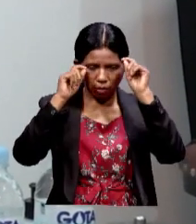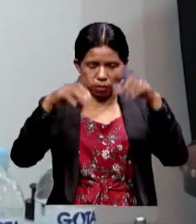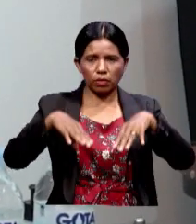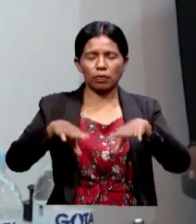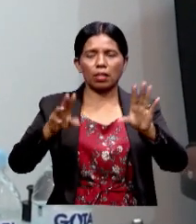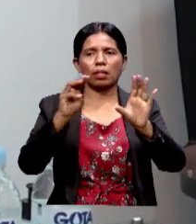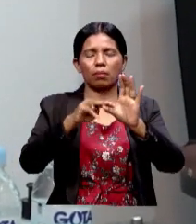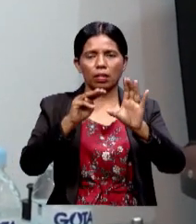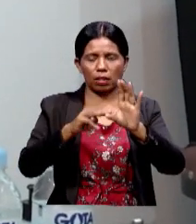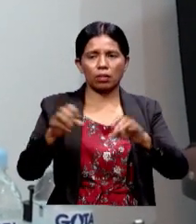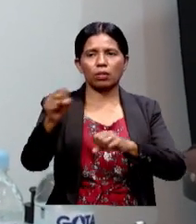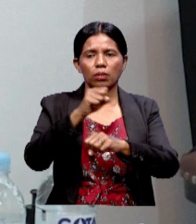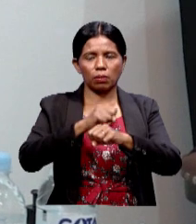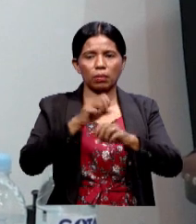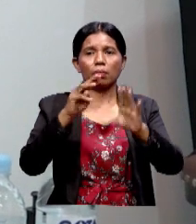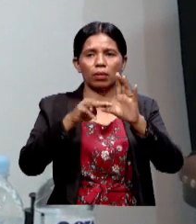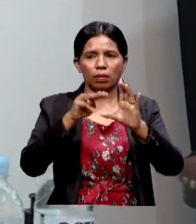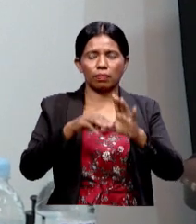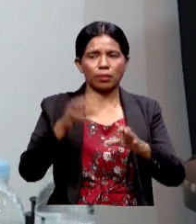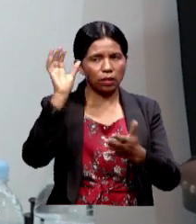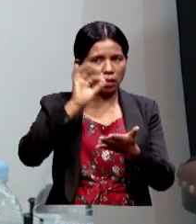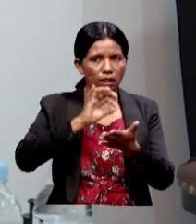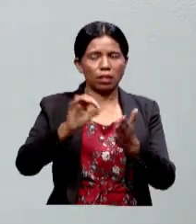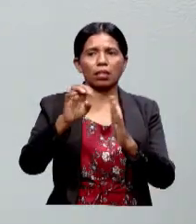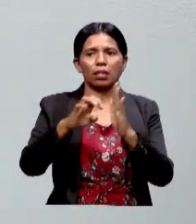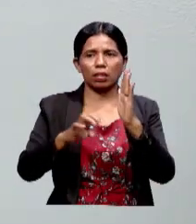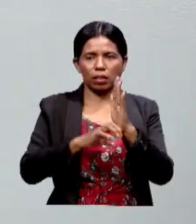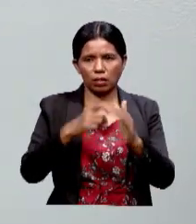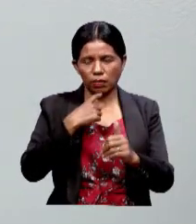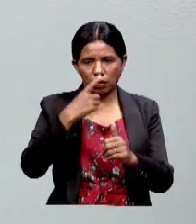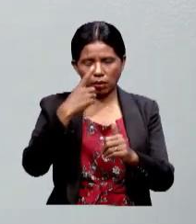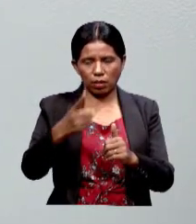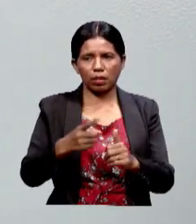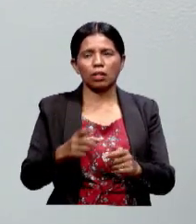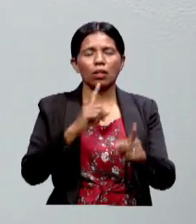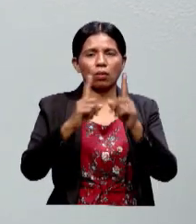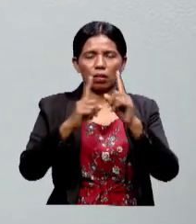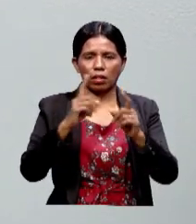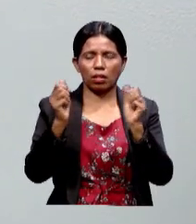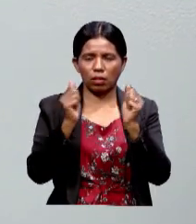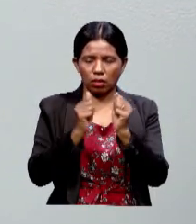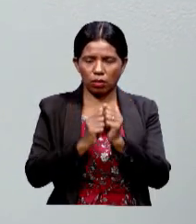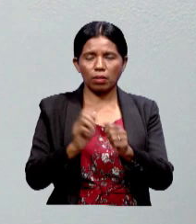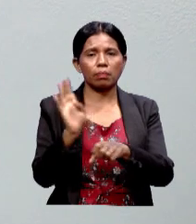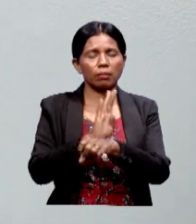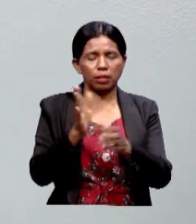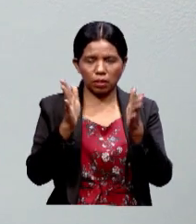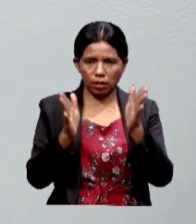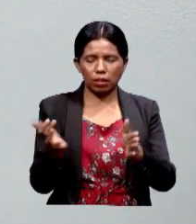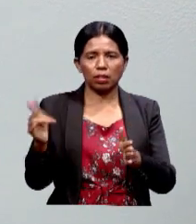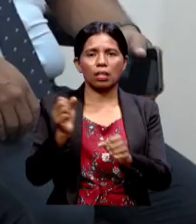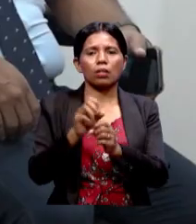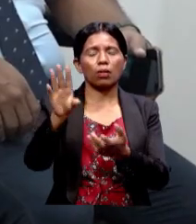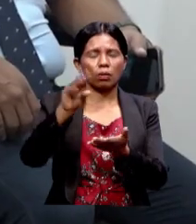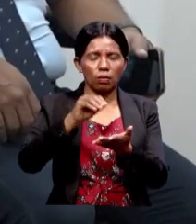mercado no supermercado. Secretário de Estado Arte e Cultura Hateten, nia parte se condena ho negociante Sira Nebe halo